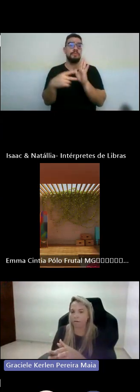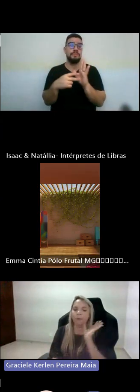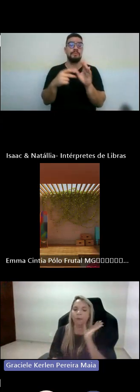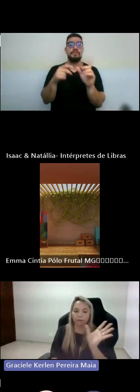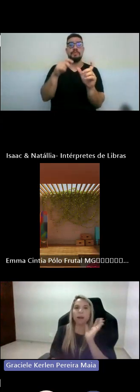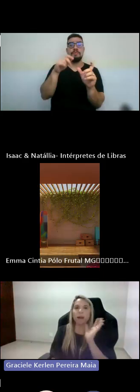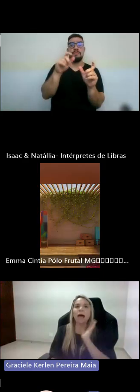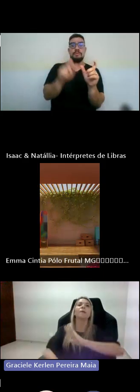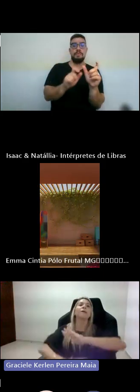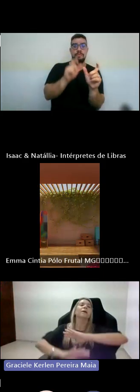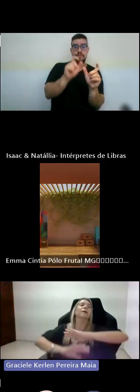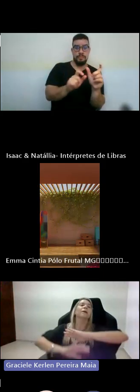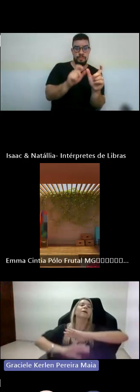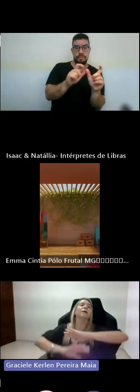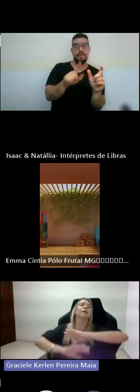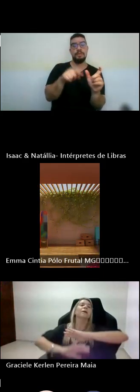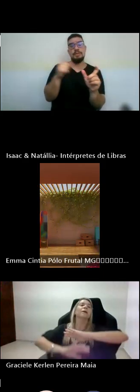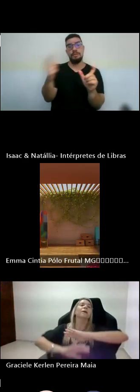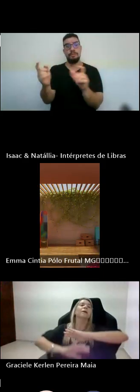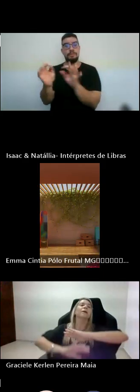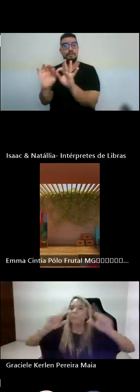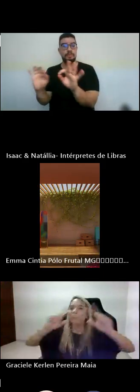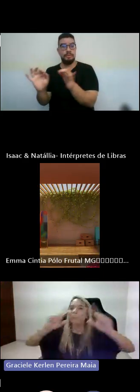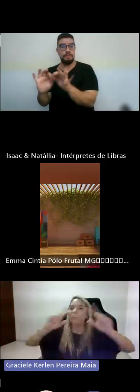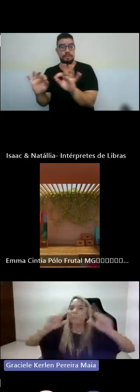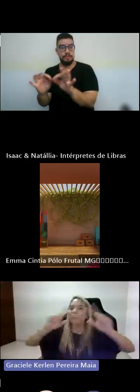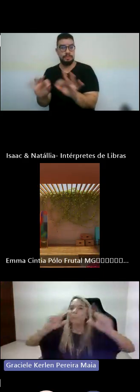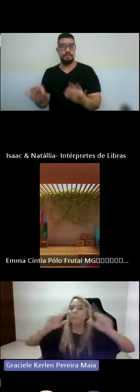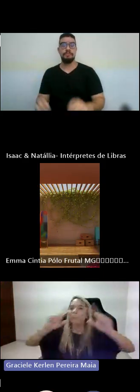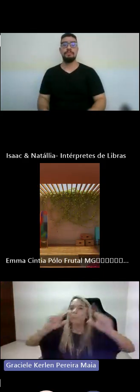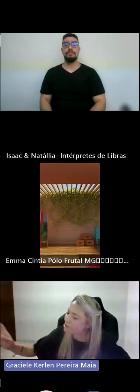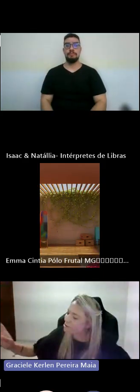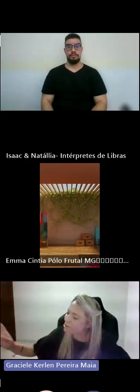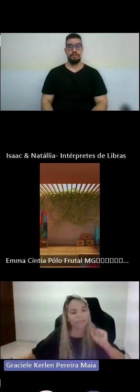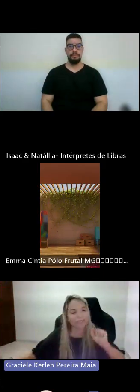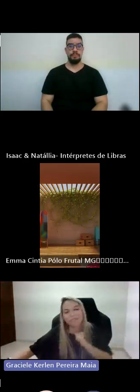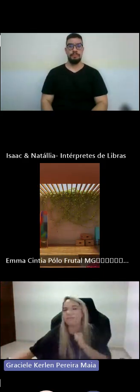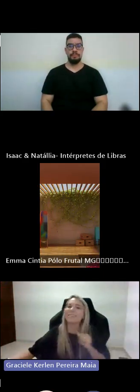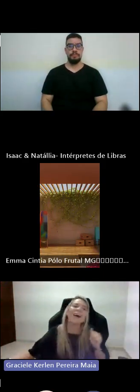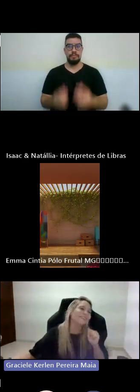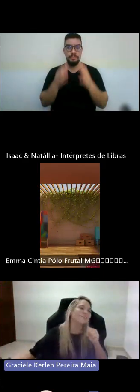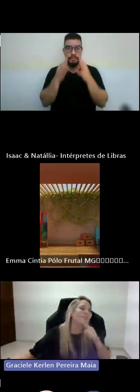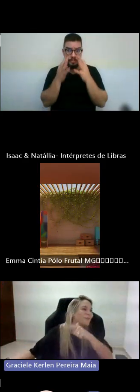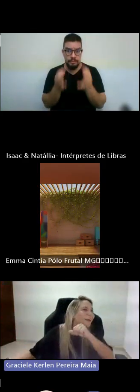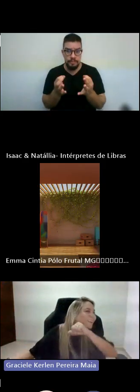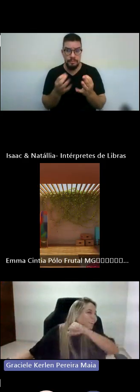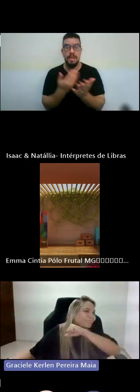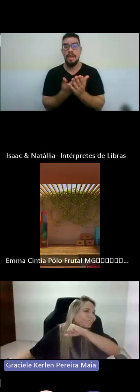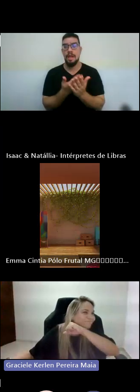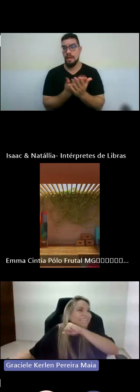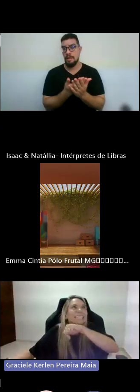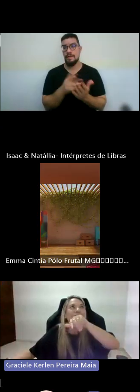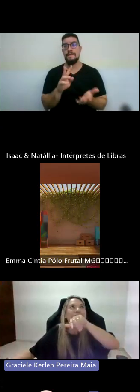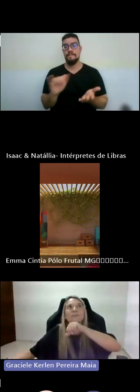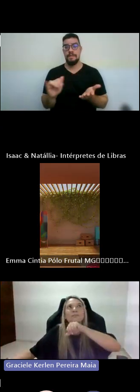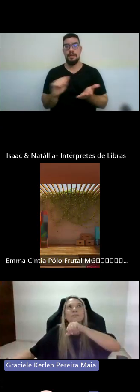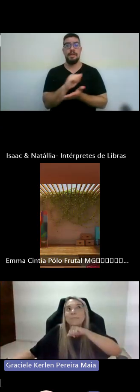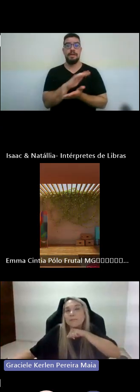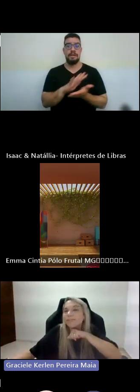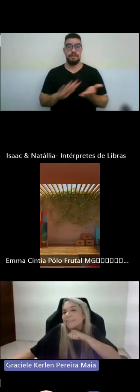bom? Então, vamos lá. Prestem atenção nessa aula, porque vocês terão uma atividade sobre